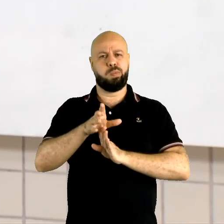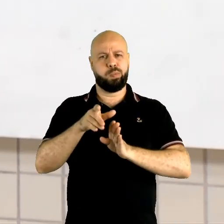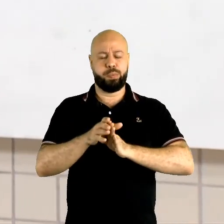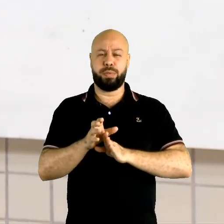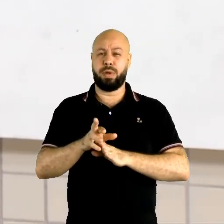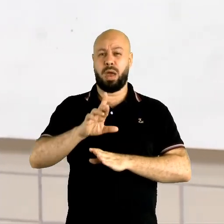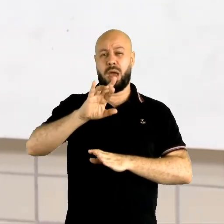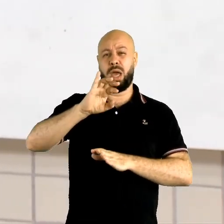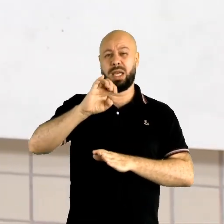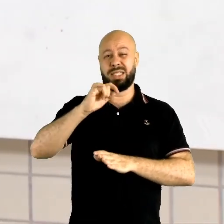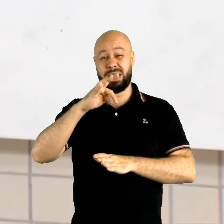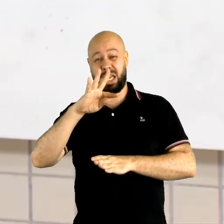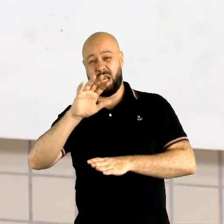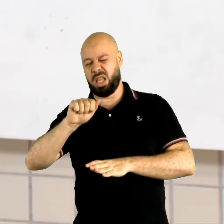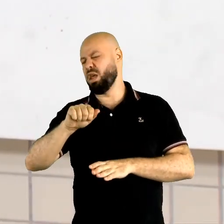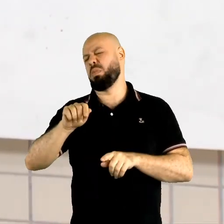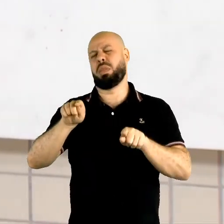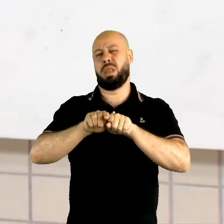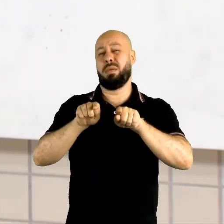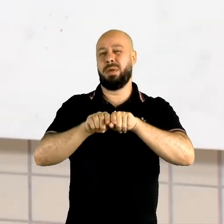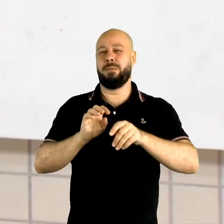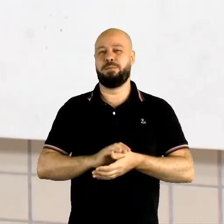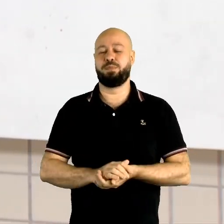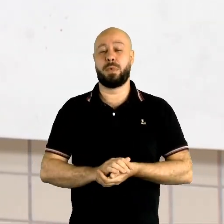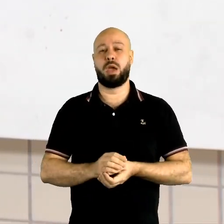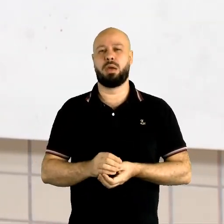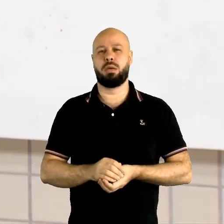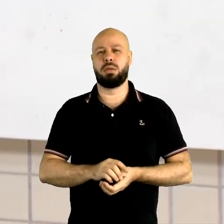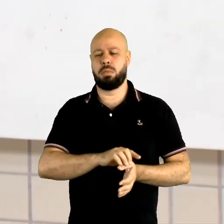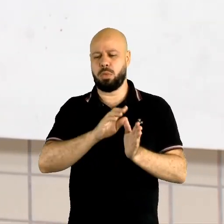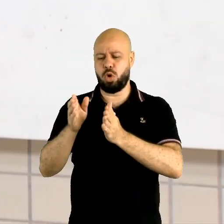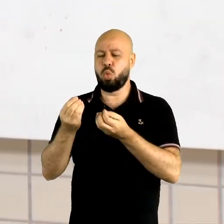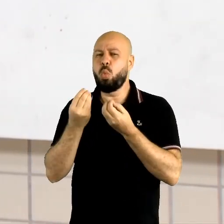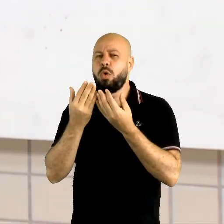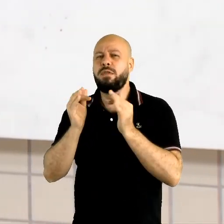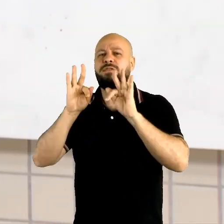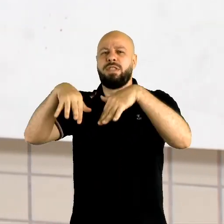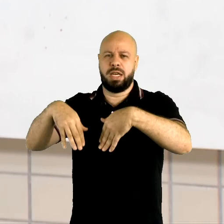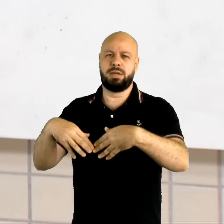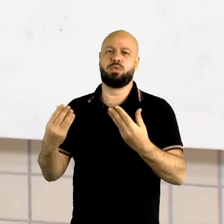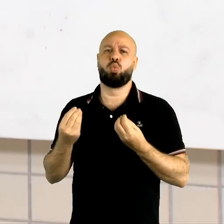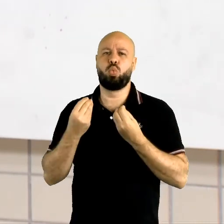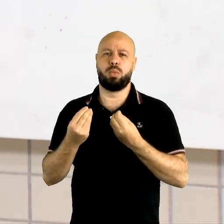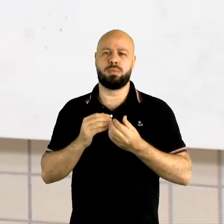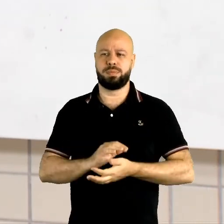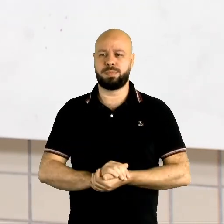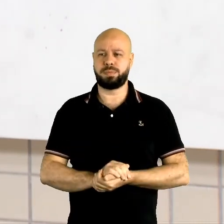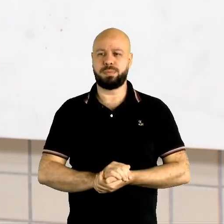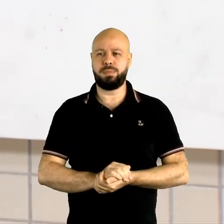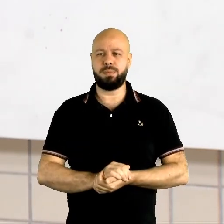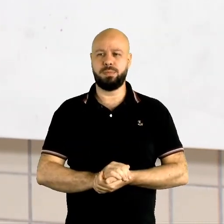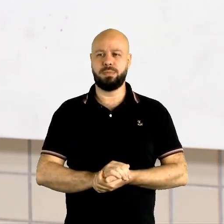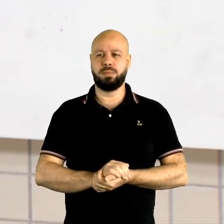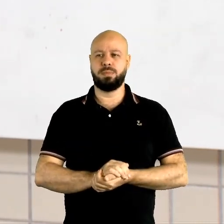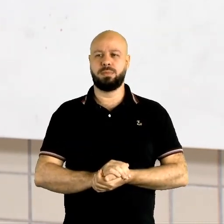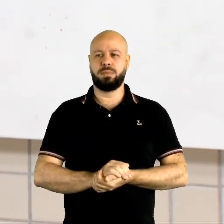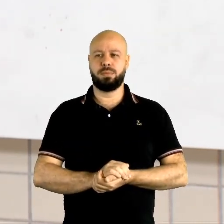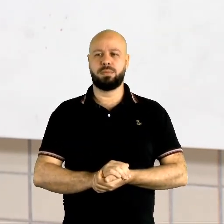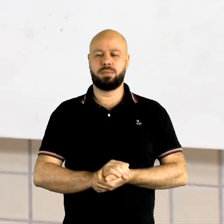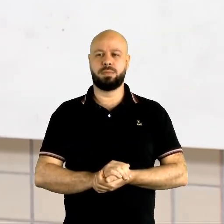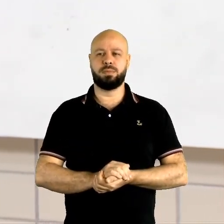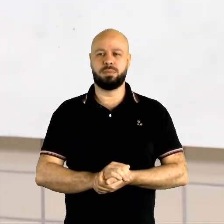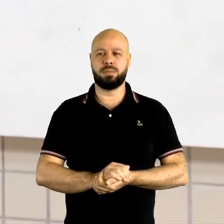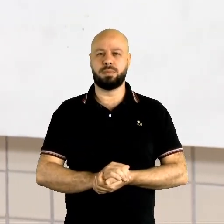tem que informar sobre o seu produto. E a finalização, né? Quando termina tudo, você finaliza o seu